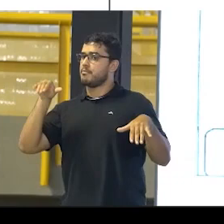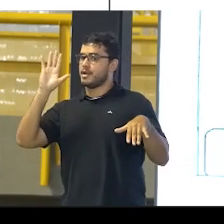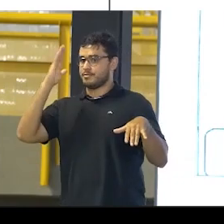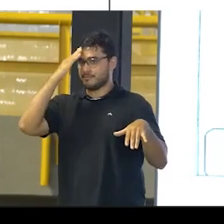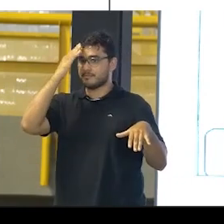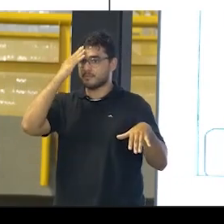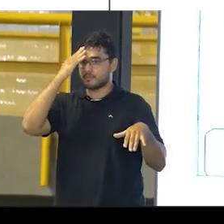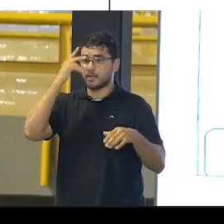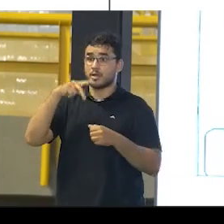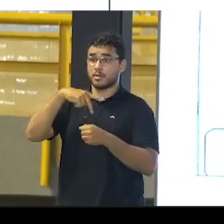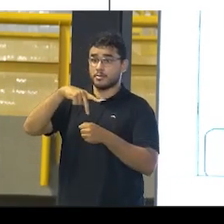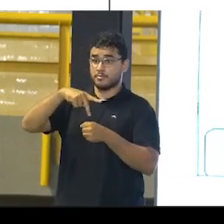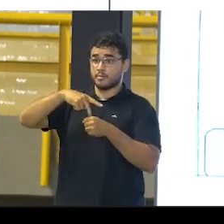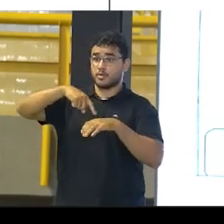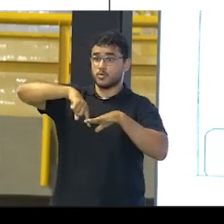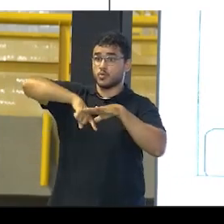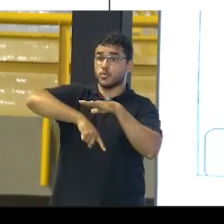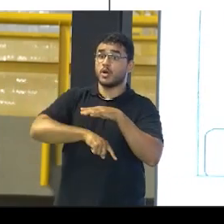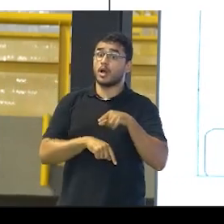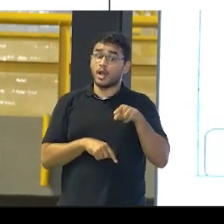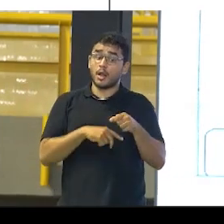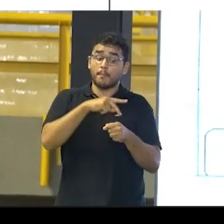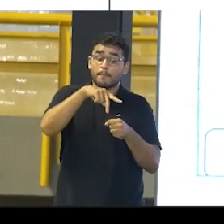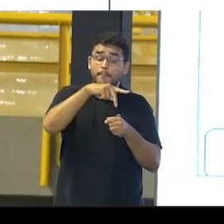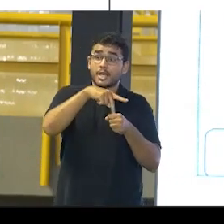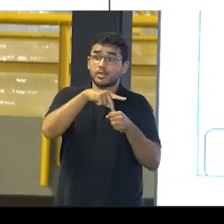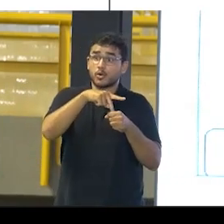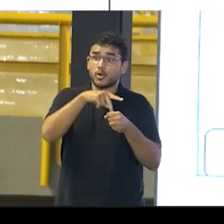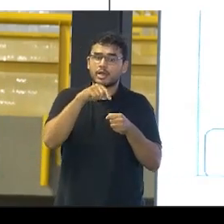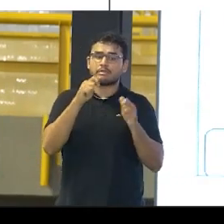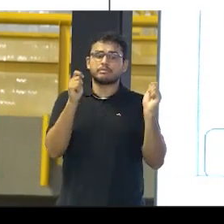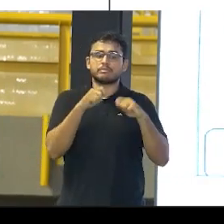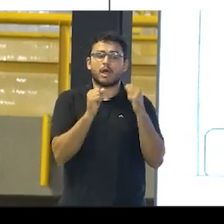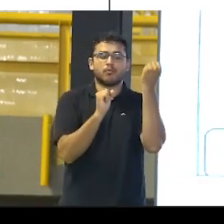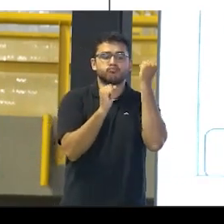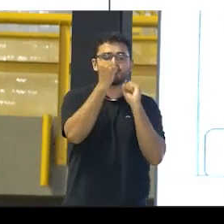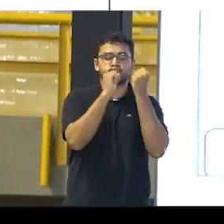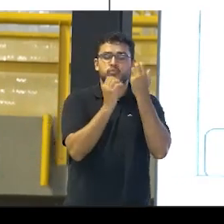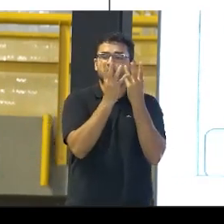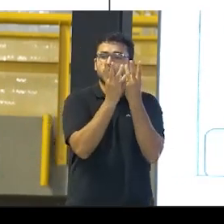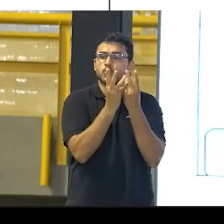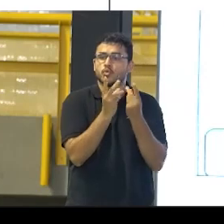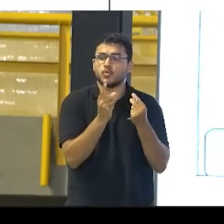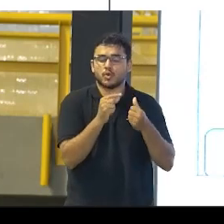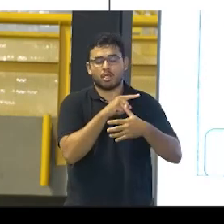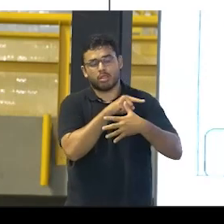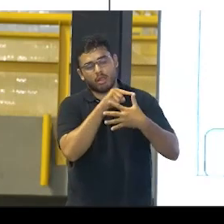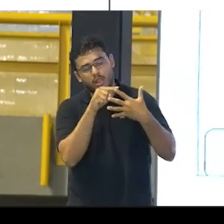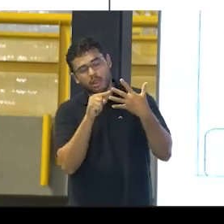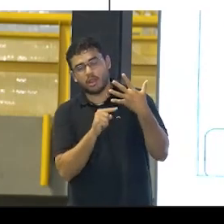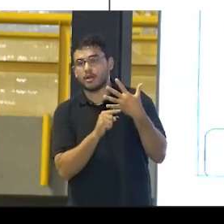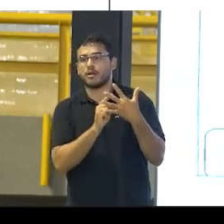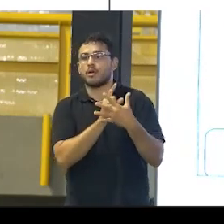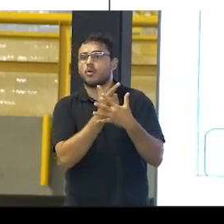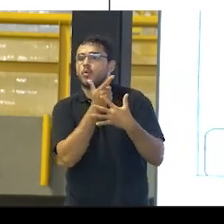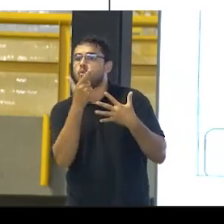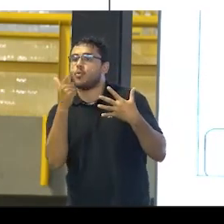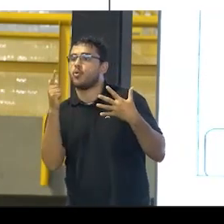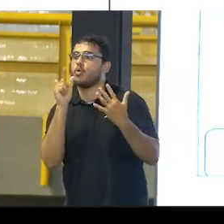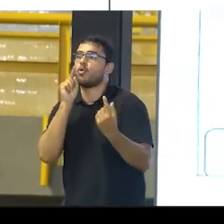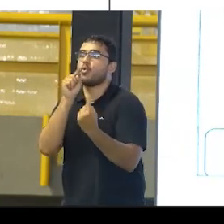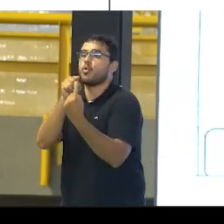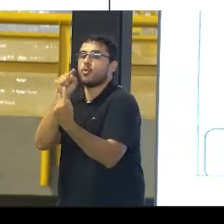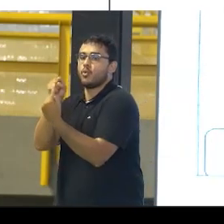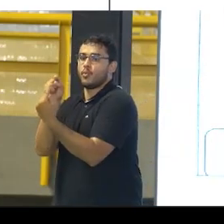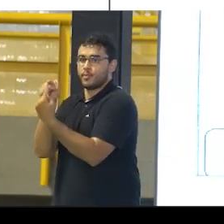petróleo você obtém uma série de subprodutos. Ponto. Então, na medida em que a gente constata o